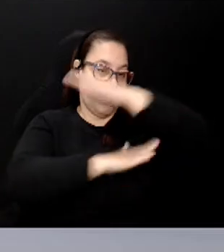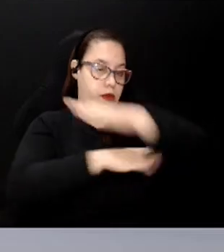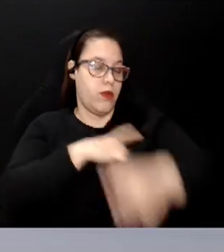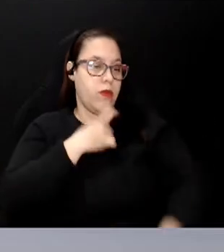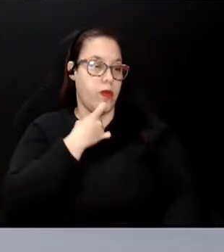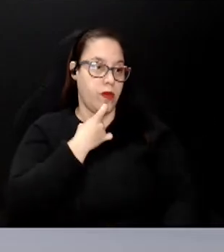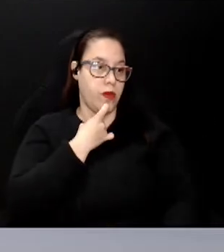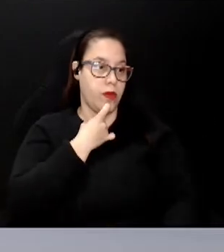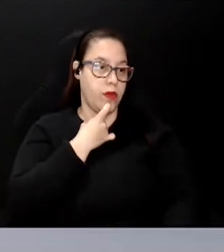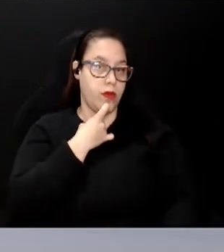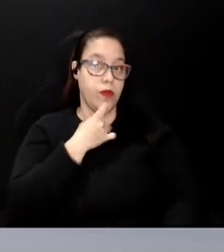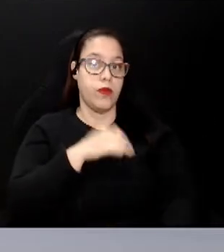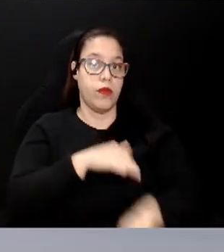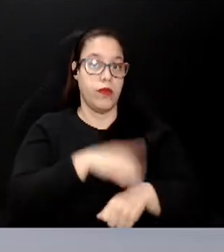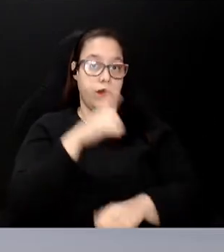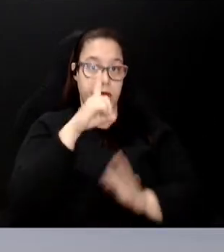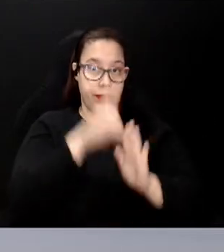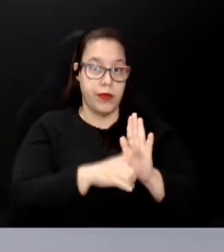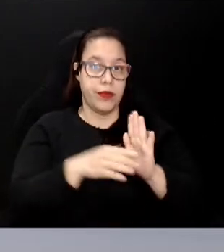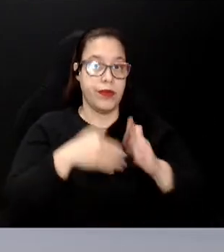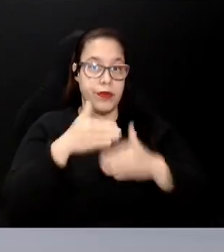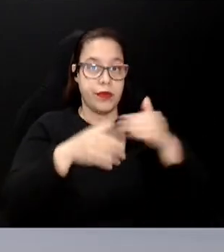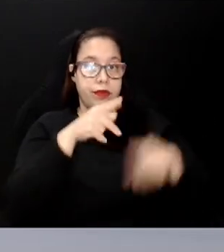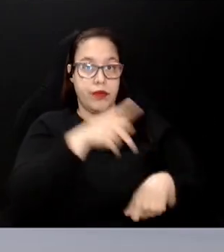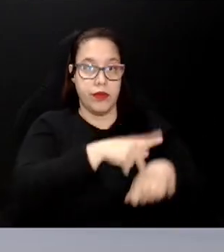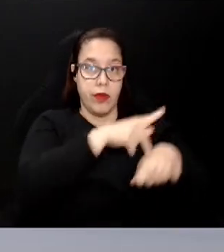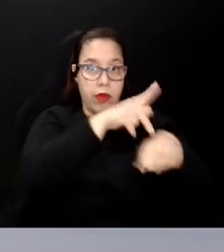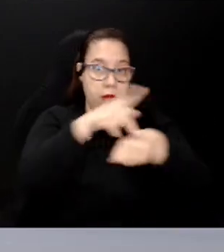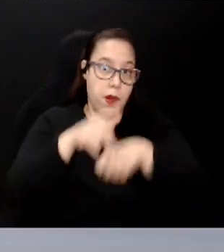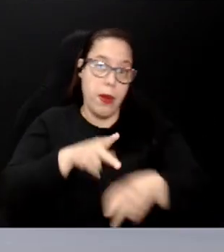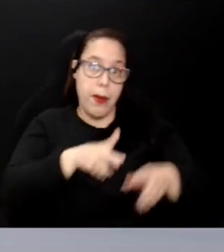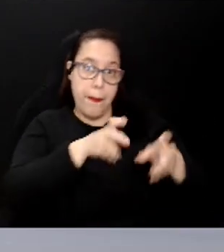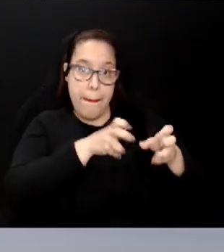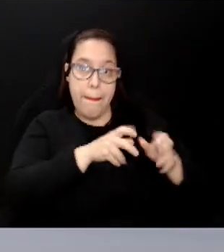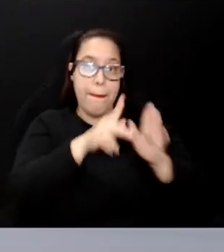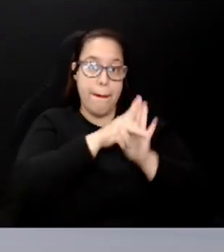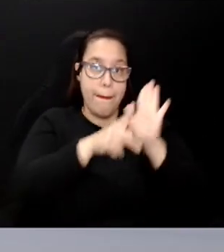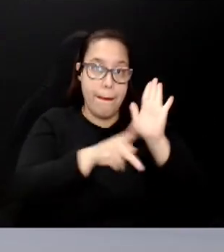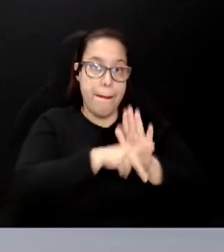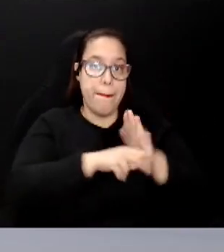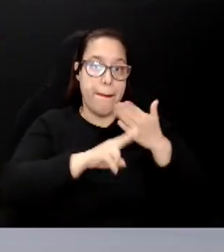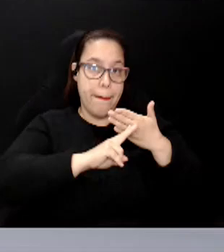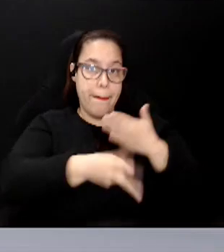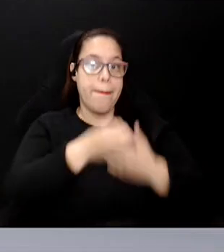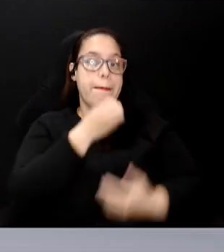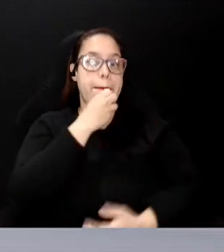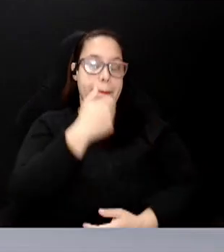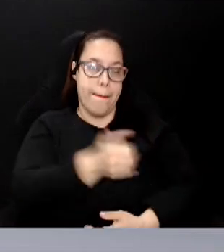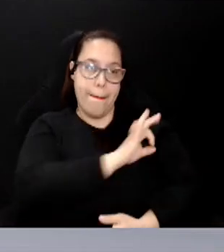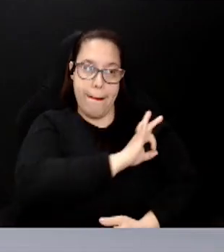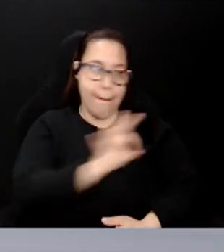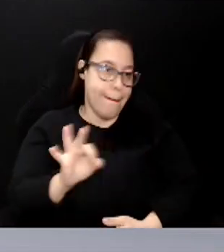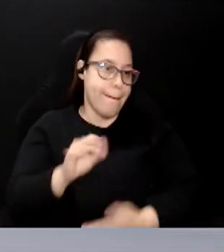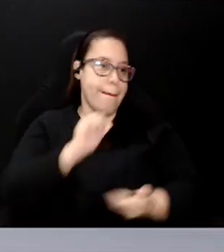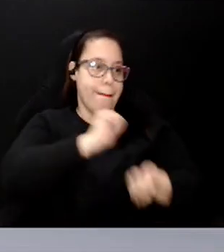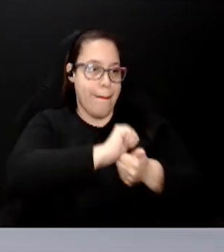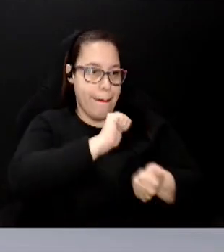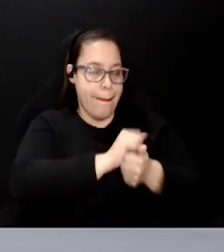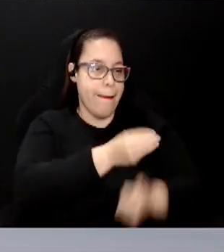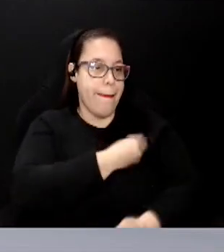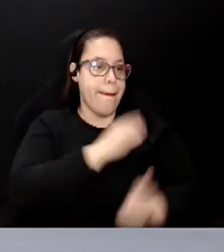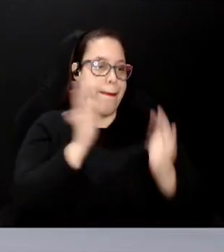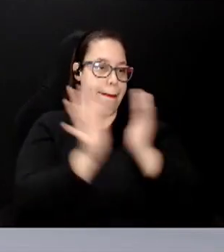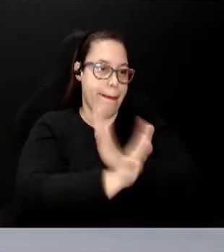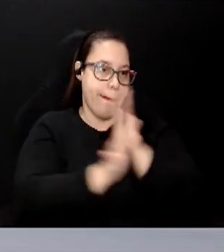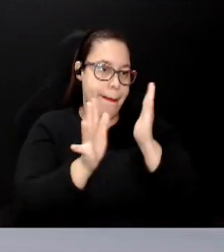de uma década, essa premiação reconhece projetos que impactam positivamente a qualidade de vida urbana. No caso da